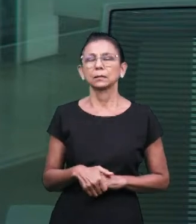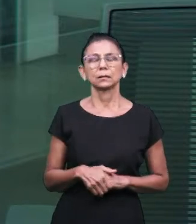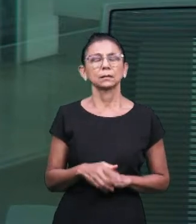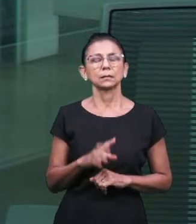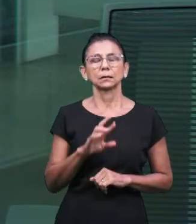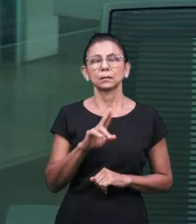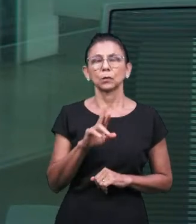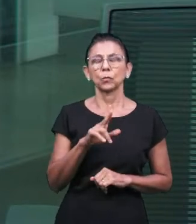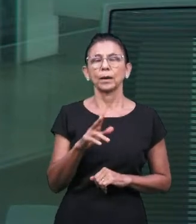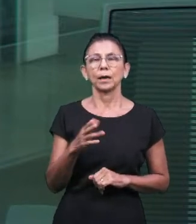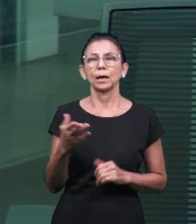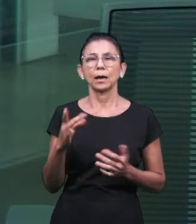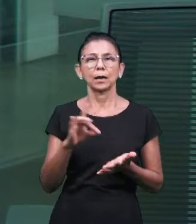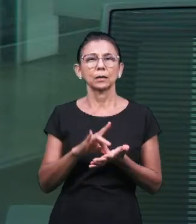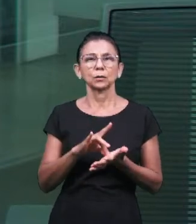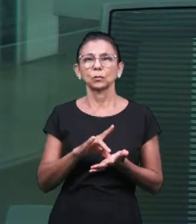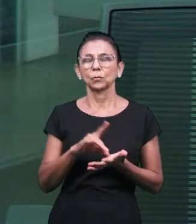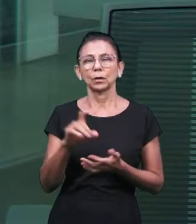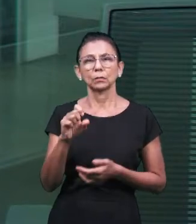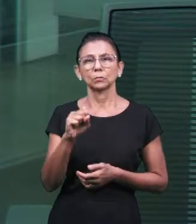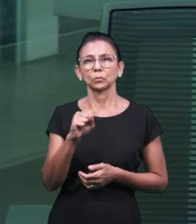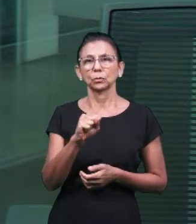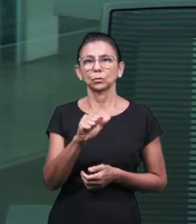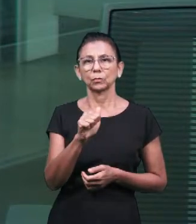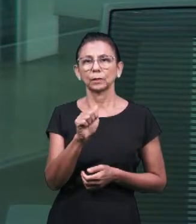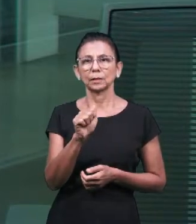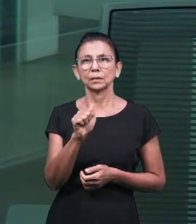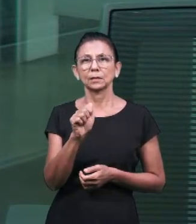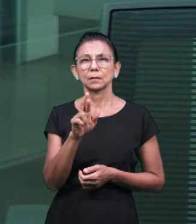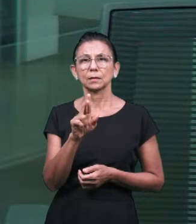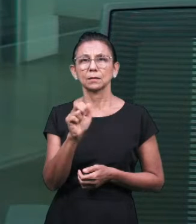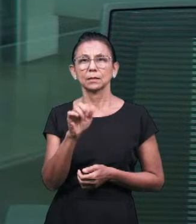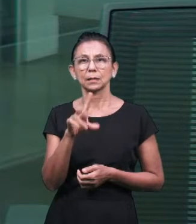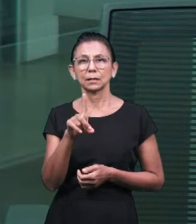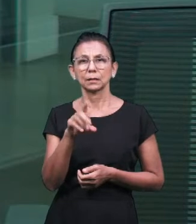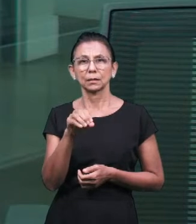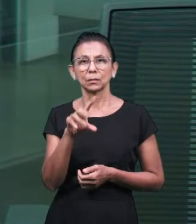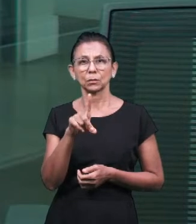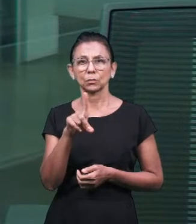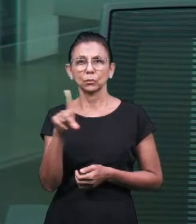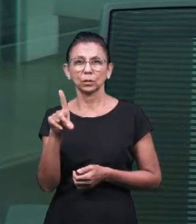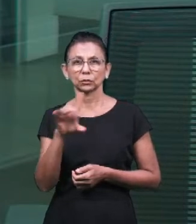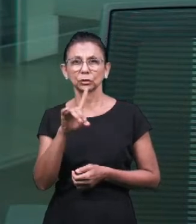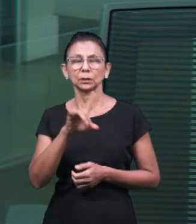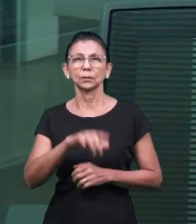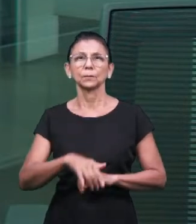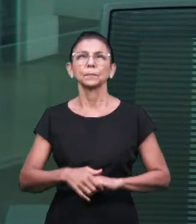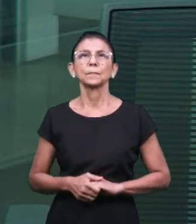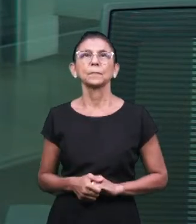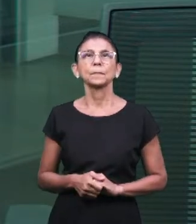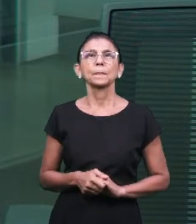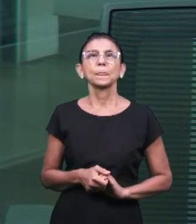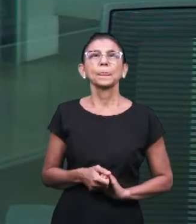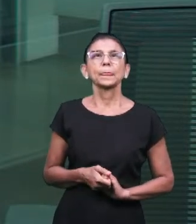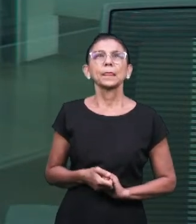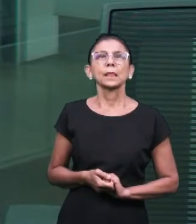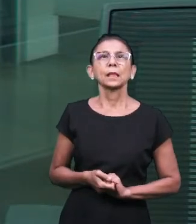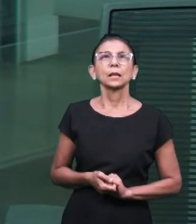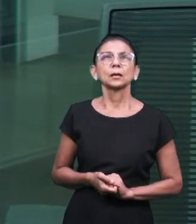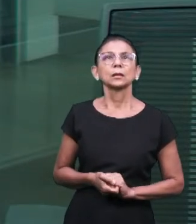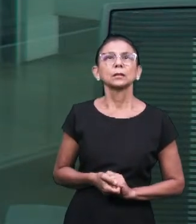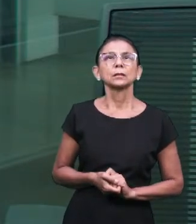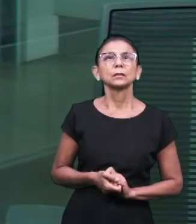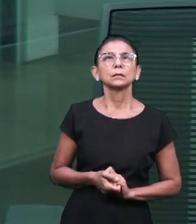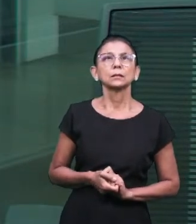Sara Gueiros Dodge. Desculpa, Amadeu, eu vou pedir só para você aproximar um pouquinho o microfone de você ou se aproximar do microfone. Isso, pronto, perfeito.